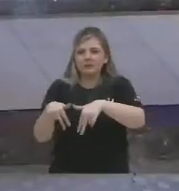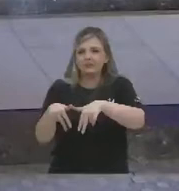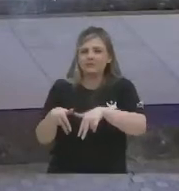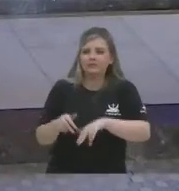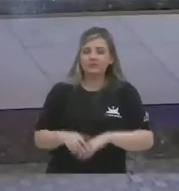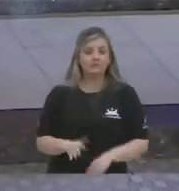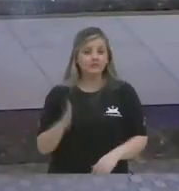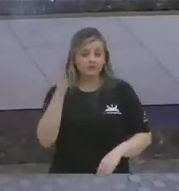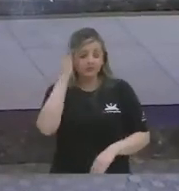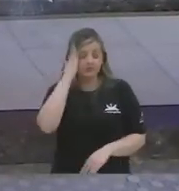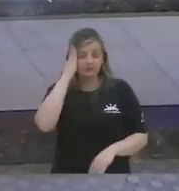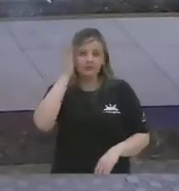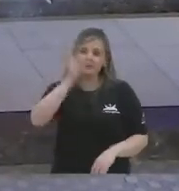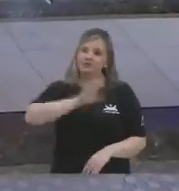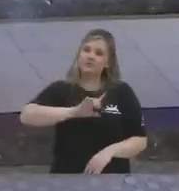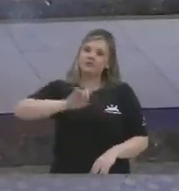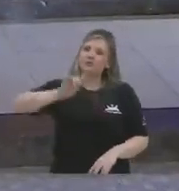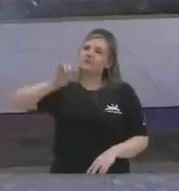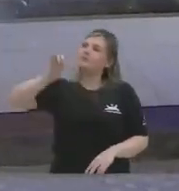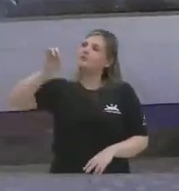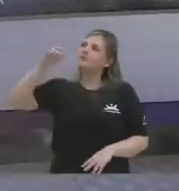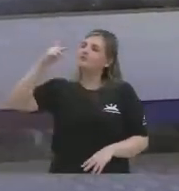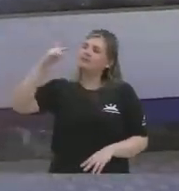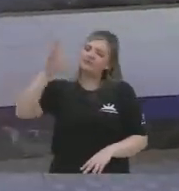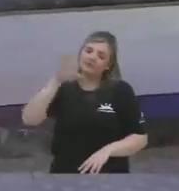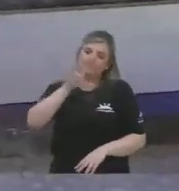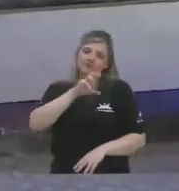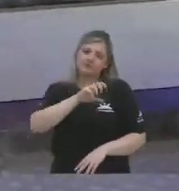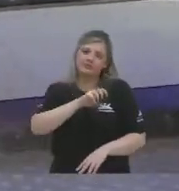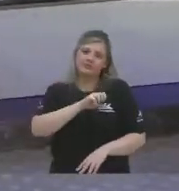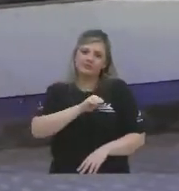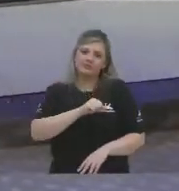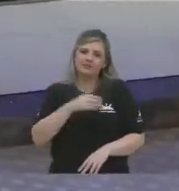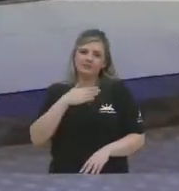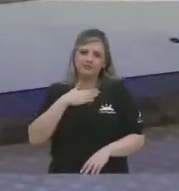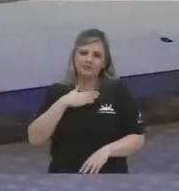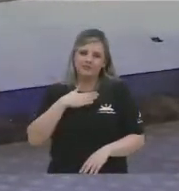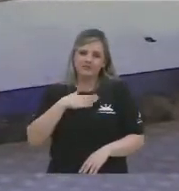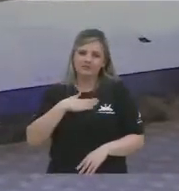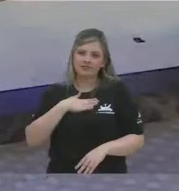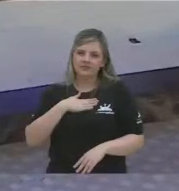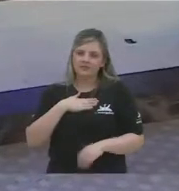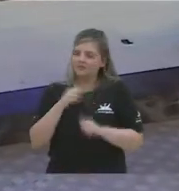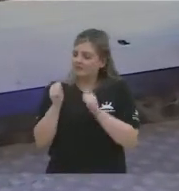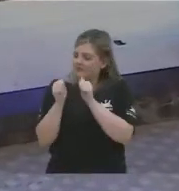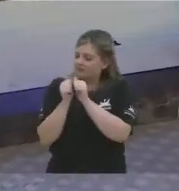sei que Deus em seu amor irá me acompanhar.